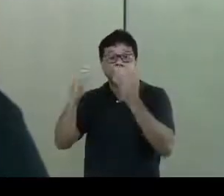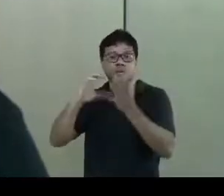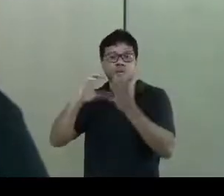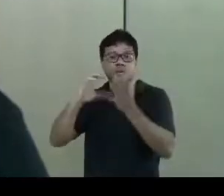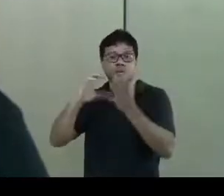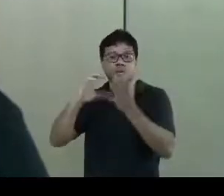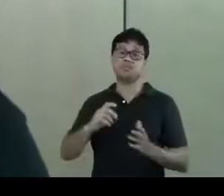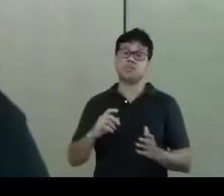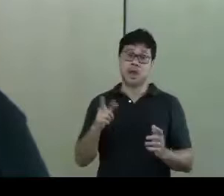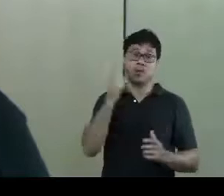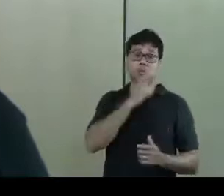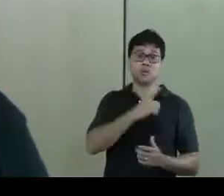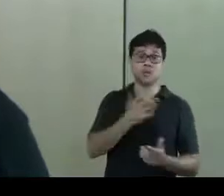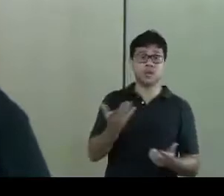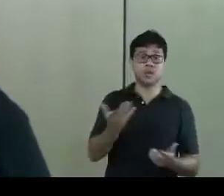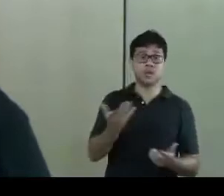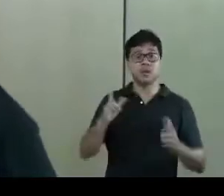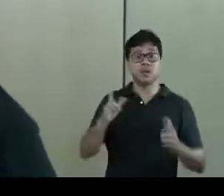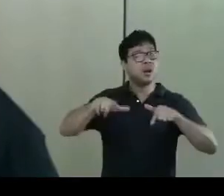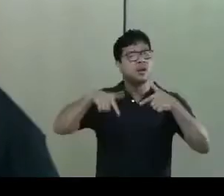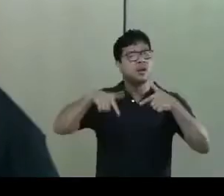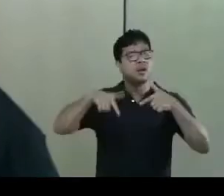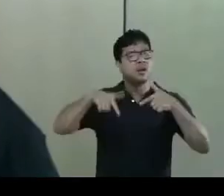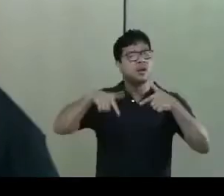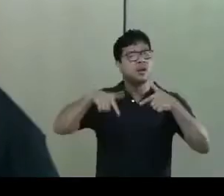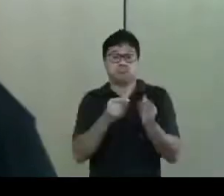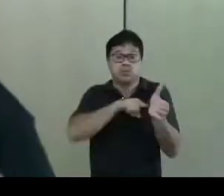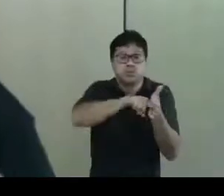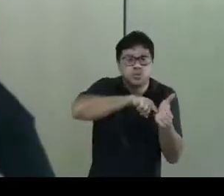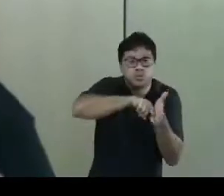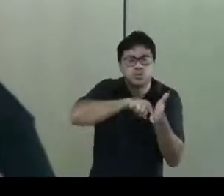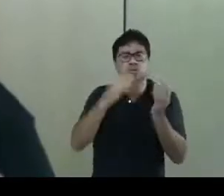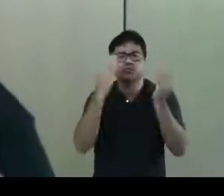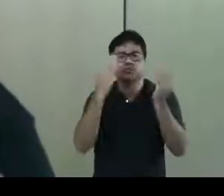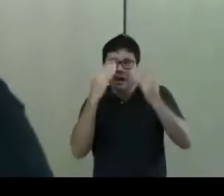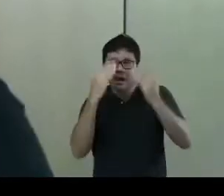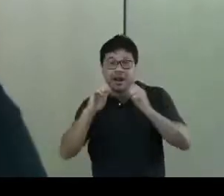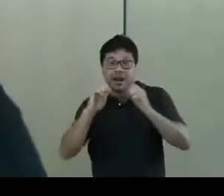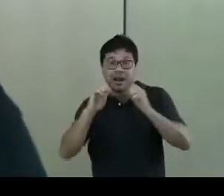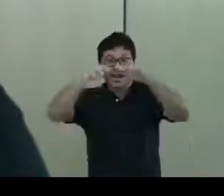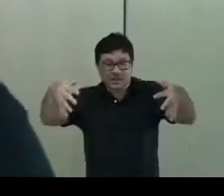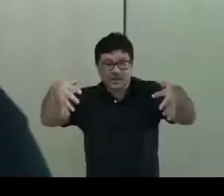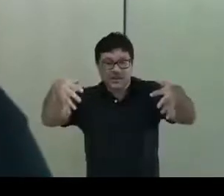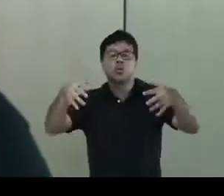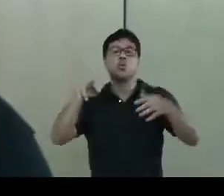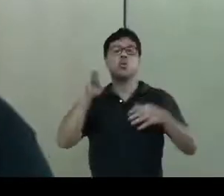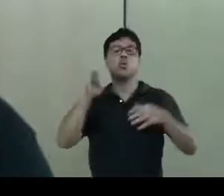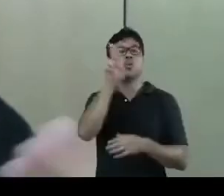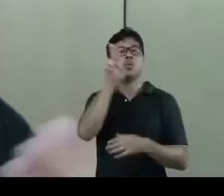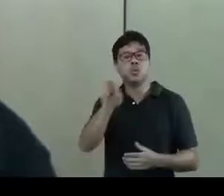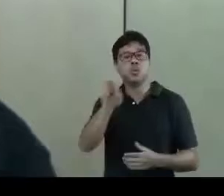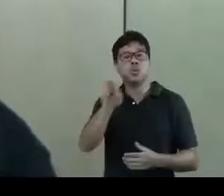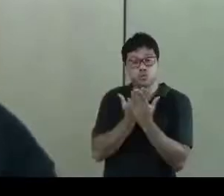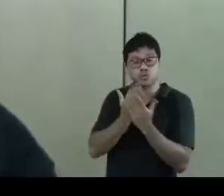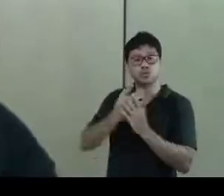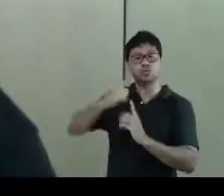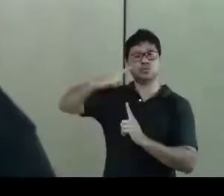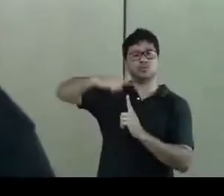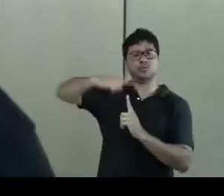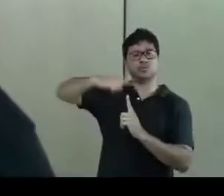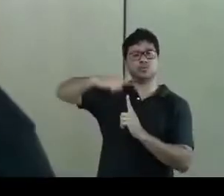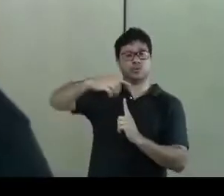por exemplo, realizar grandes estudos de análise de rede a partir do estudo de